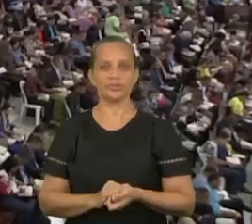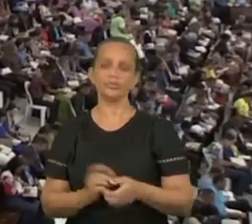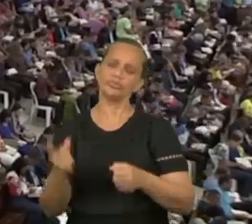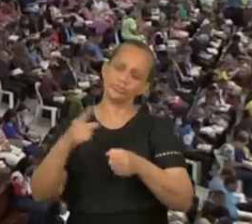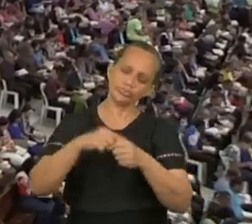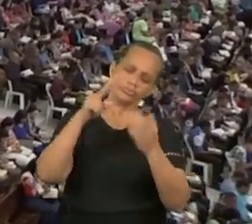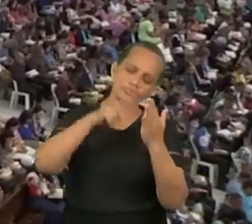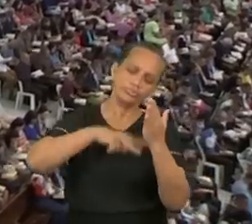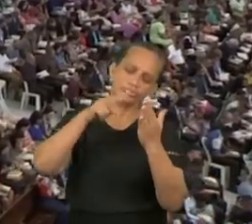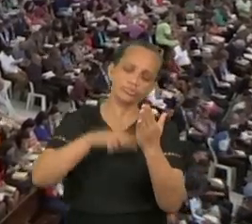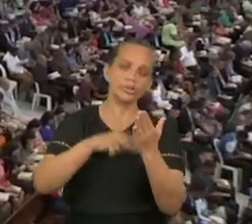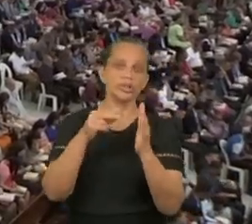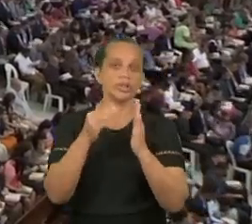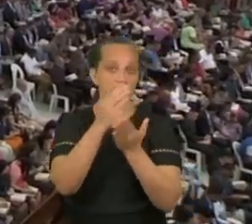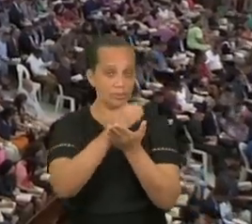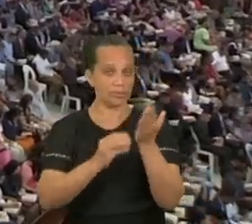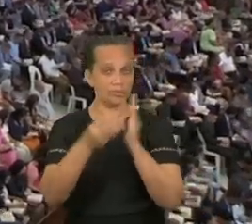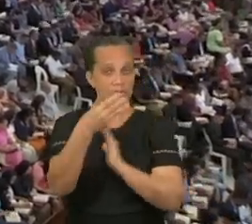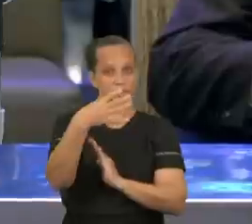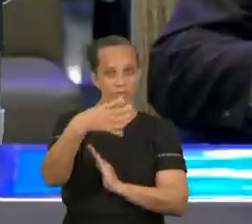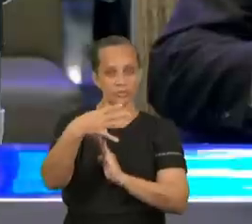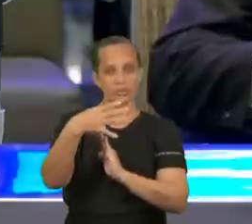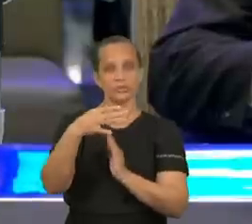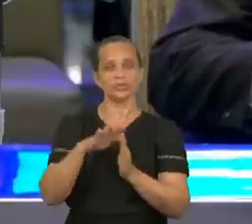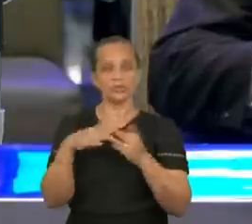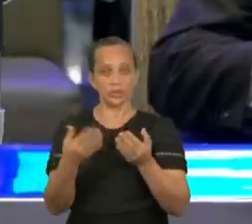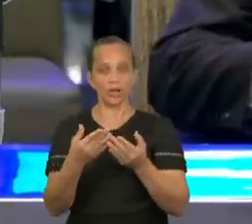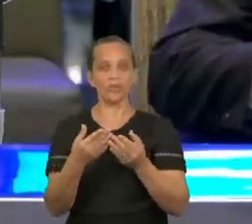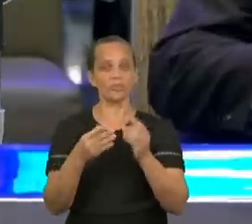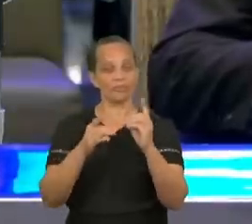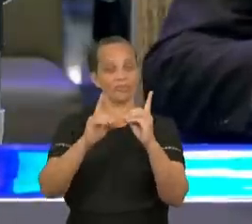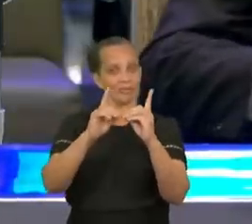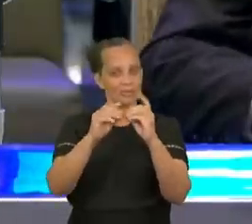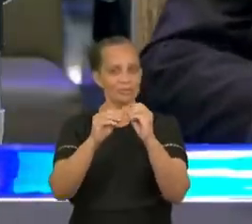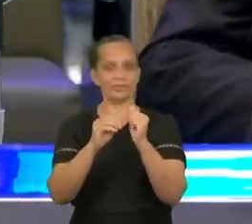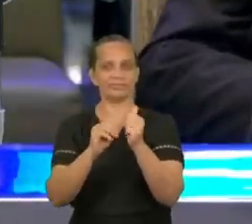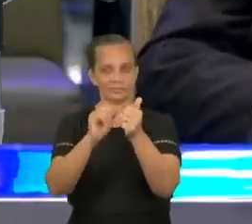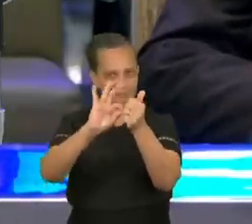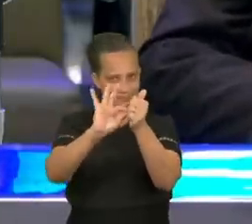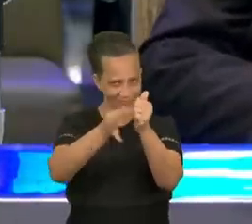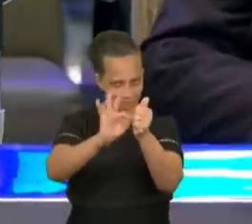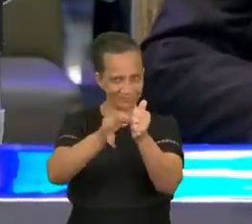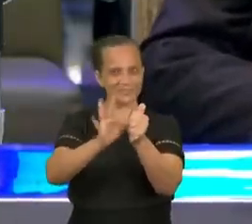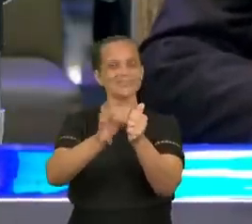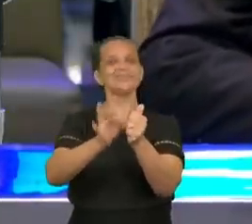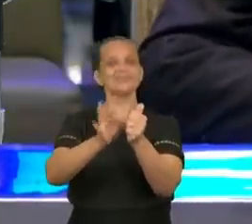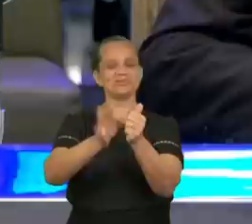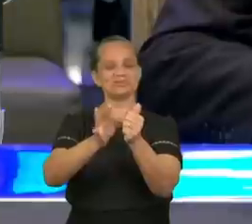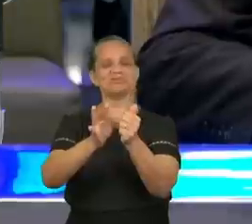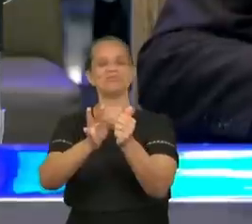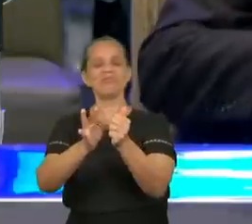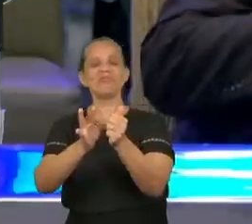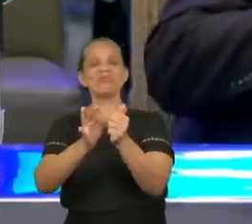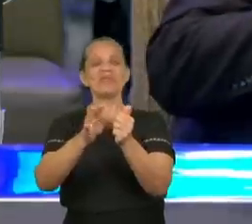Capítulo 34 de Gênesis saiu de lá filha de Léia que esta derá